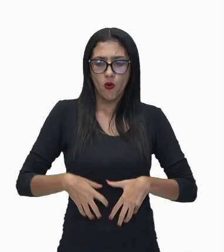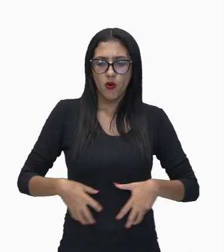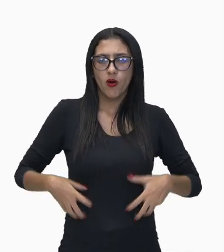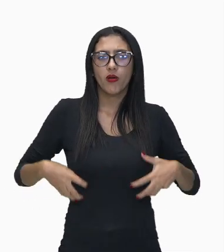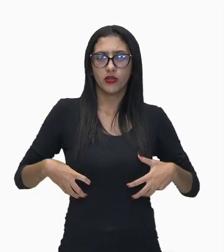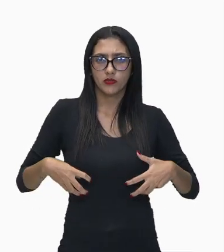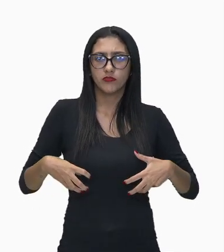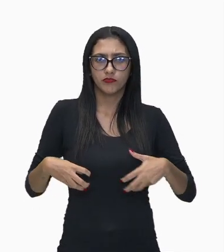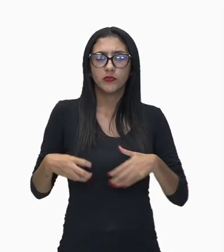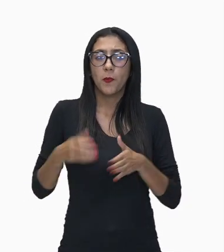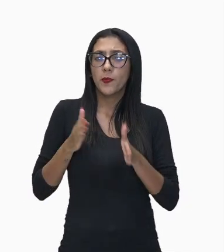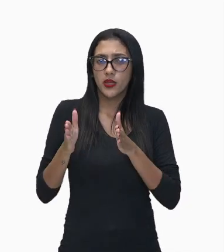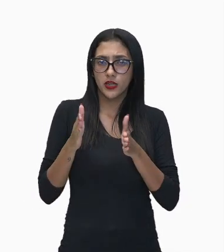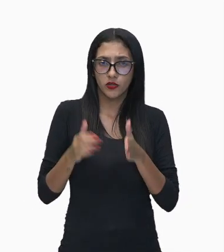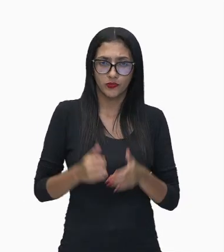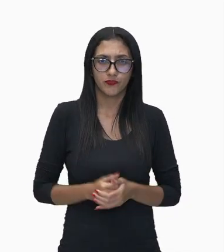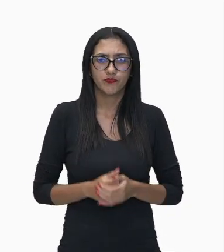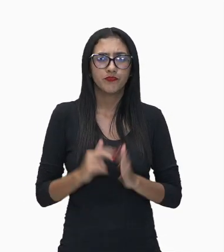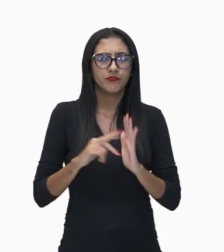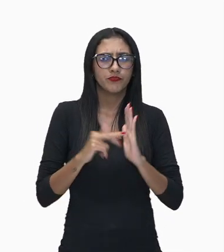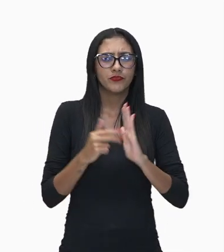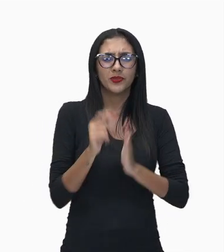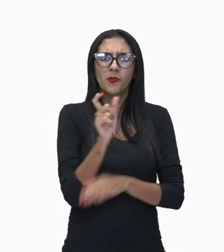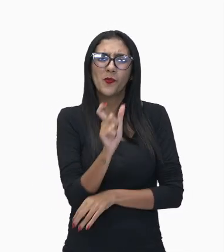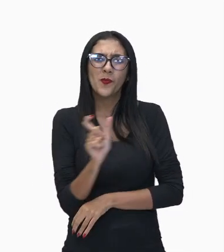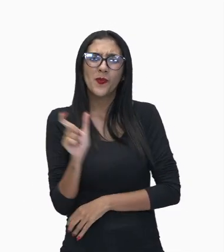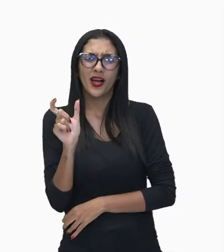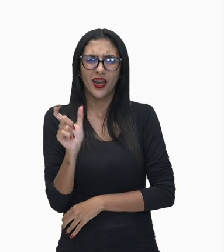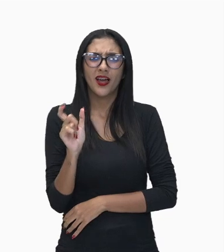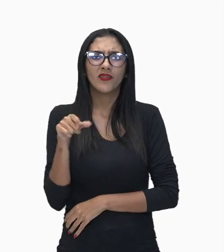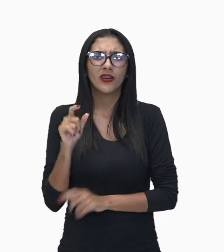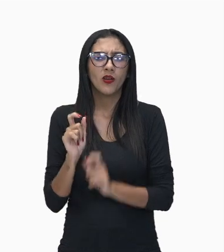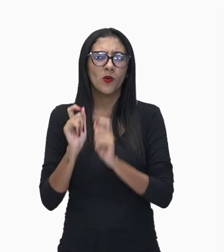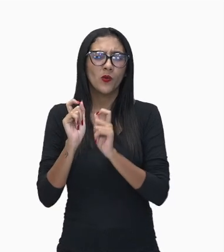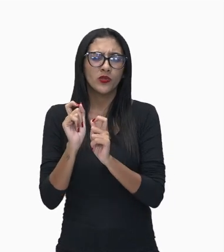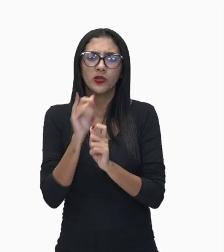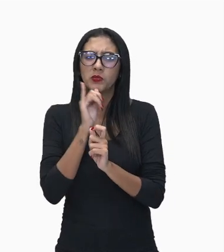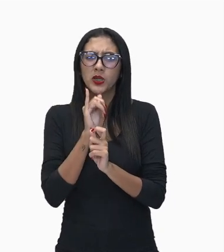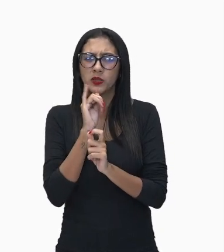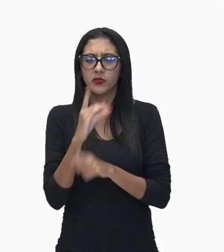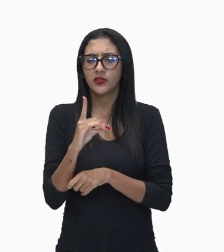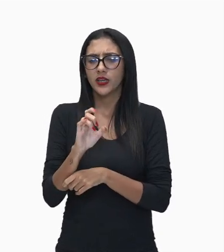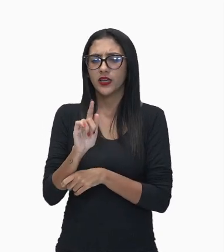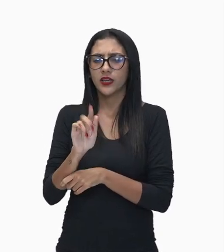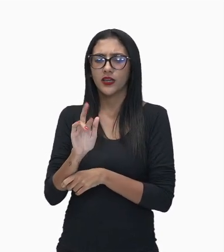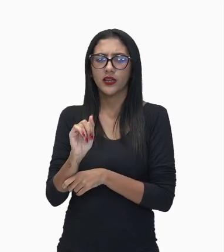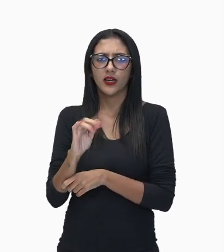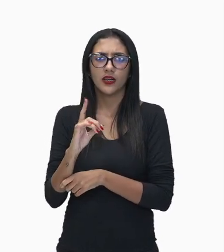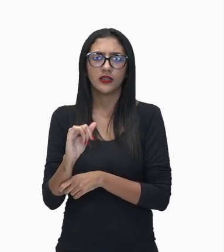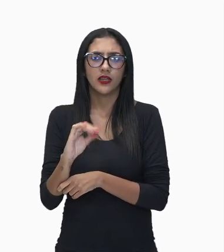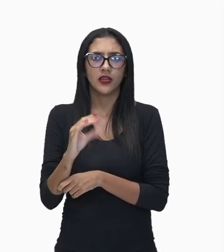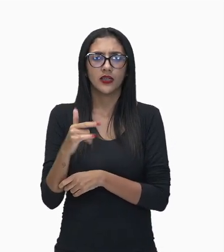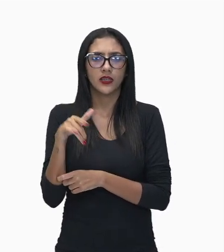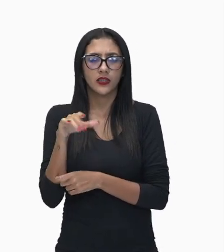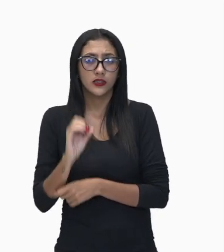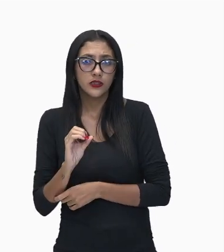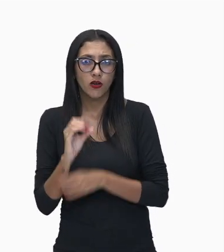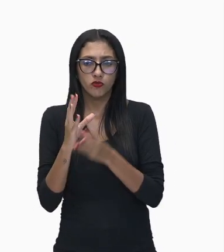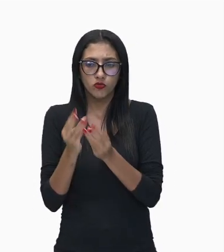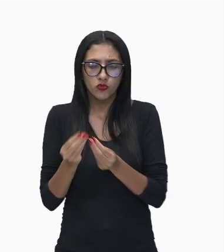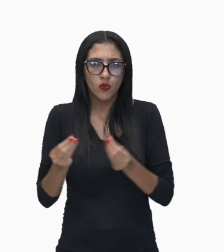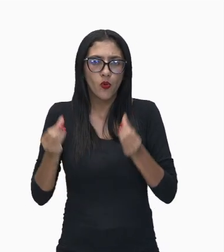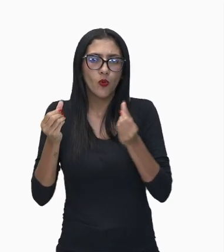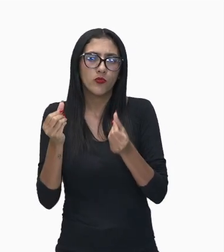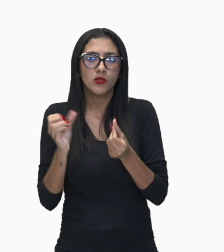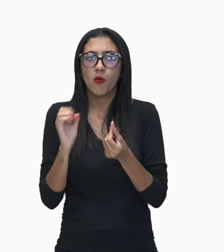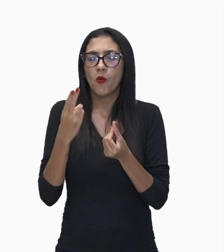tempo. O termo degenerativo refere-se ao processo de degradação ou perda de função. Como